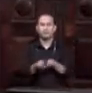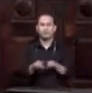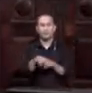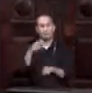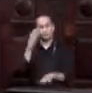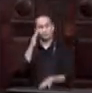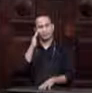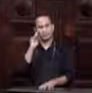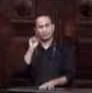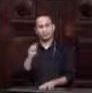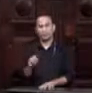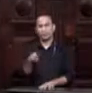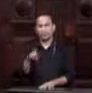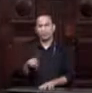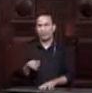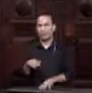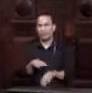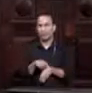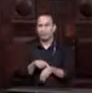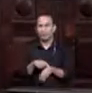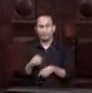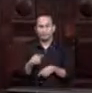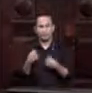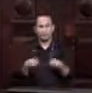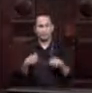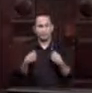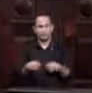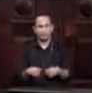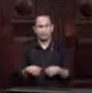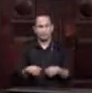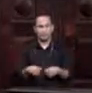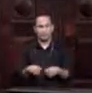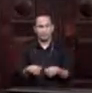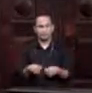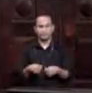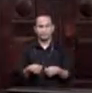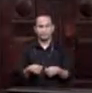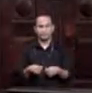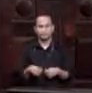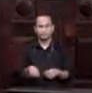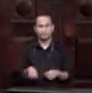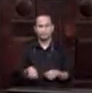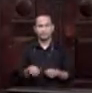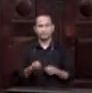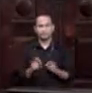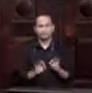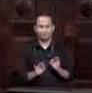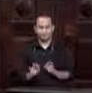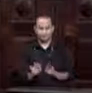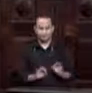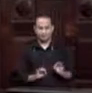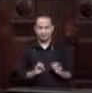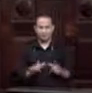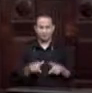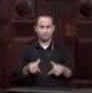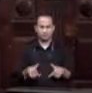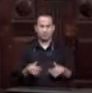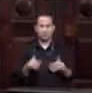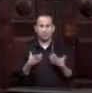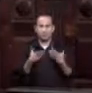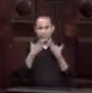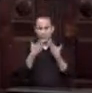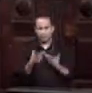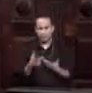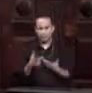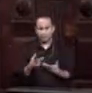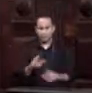entendeu que este é um momento que precisávamos ratificar essa operação. Eu quero dizer,